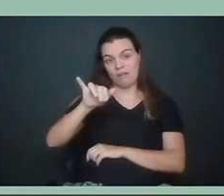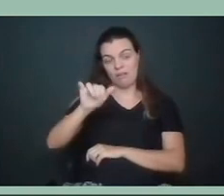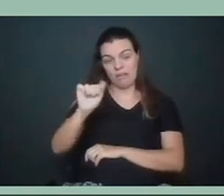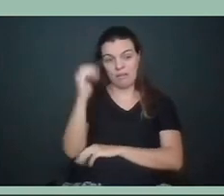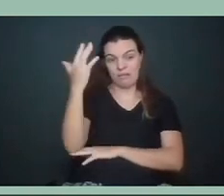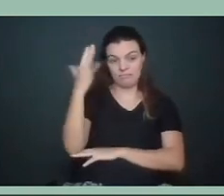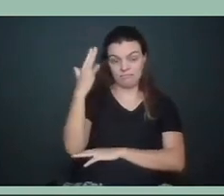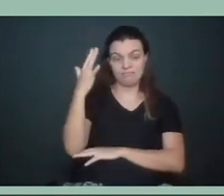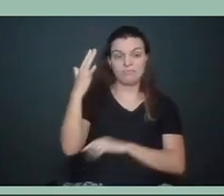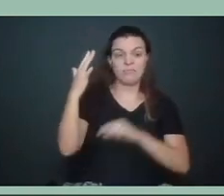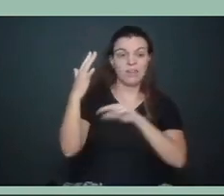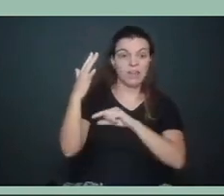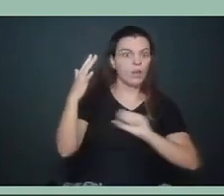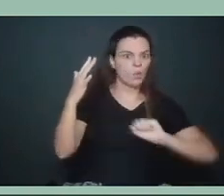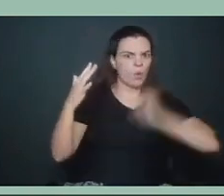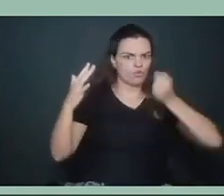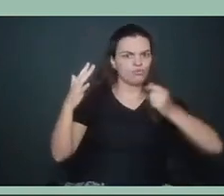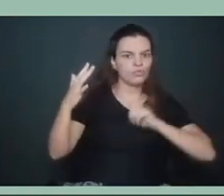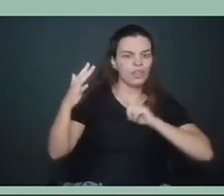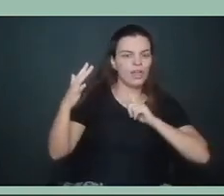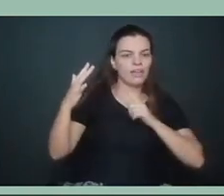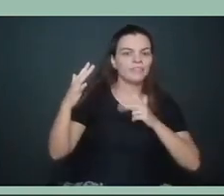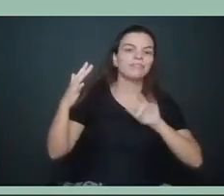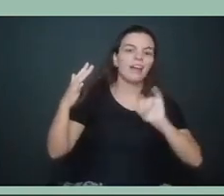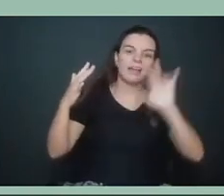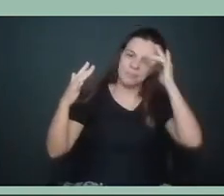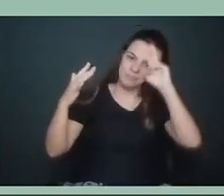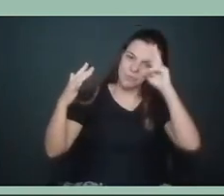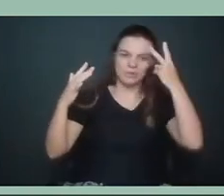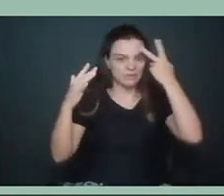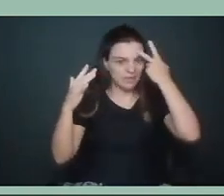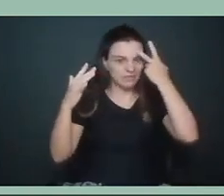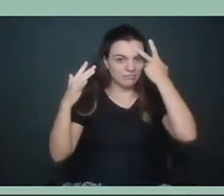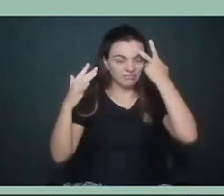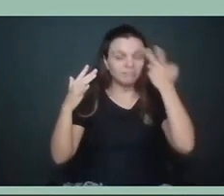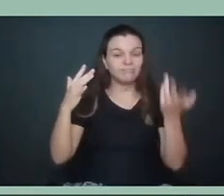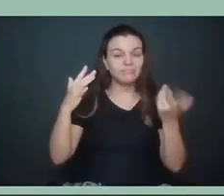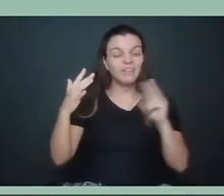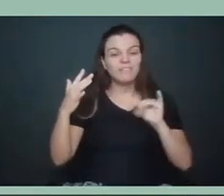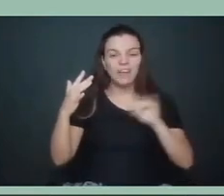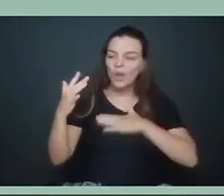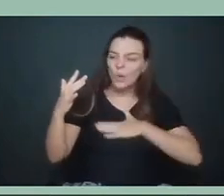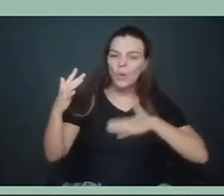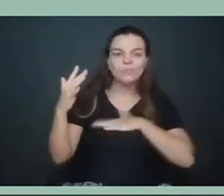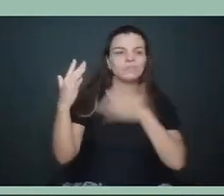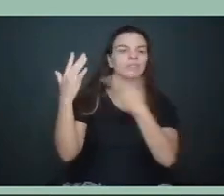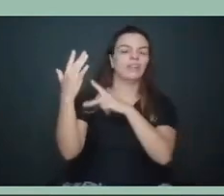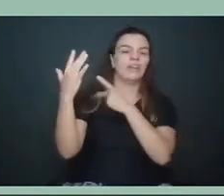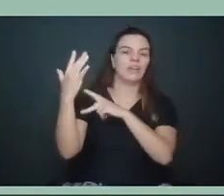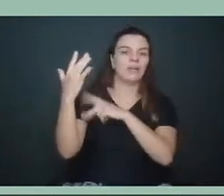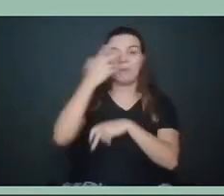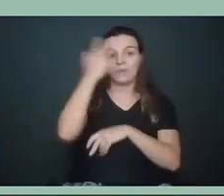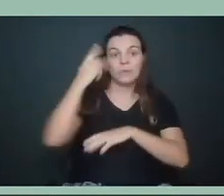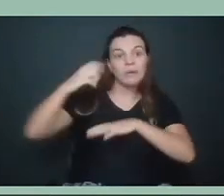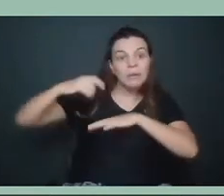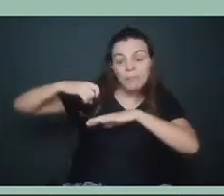quê? Porque quem plantar a partir dessa lei pode colher amanhã, depois. Sem burocracia, porque hoje